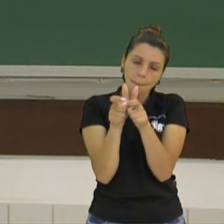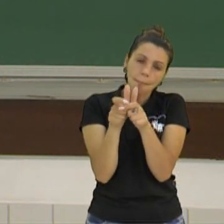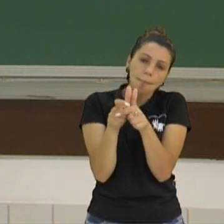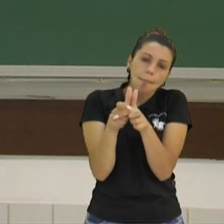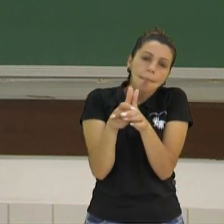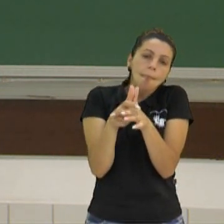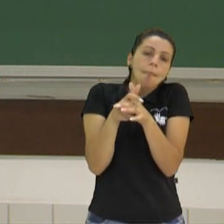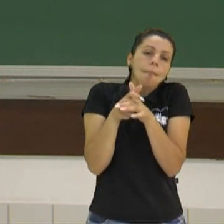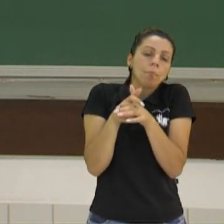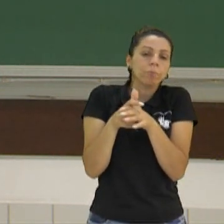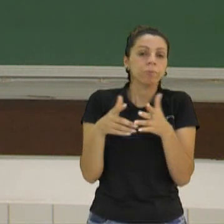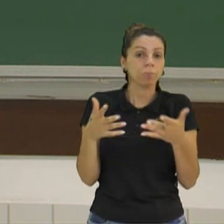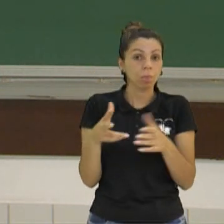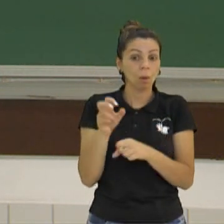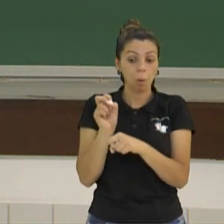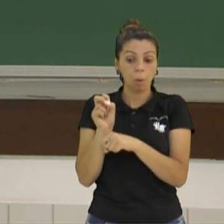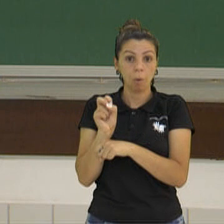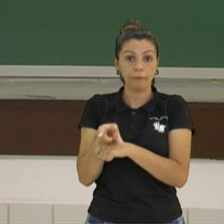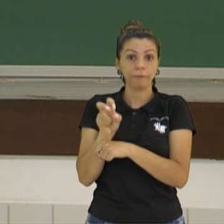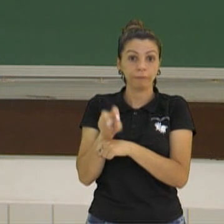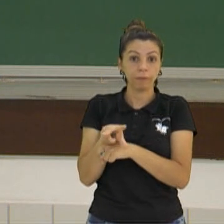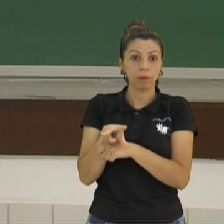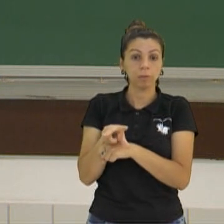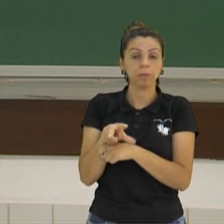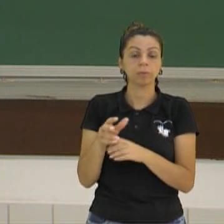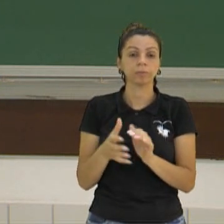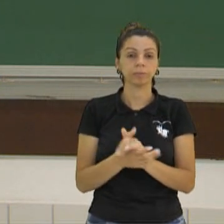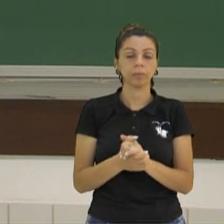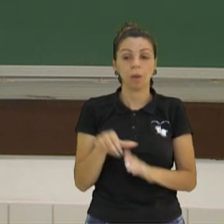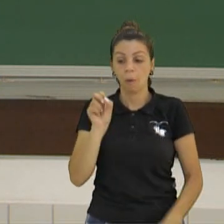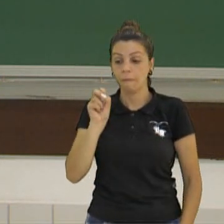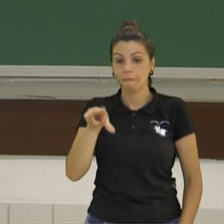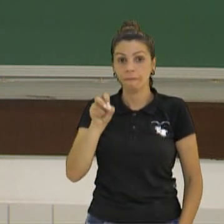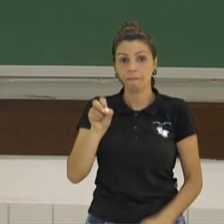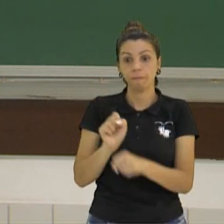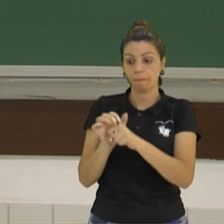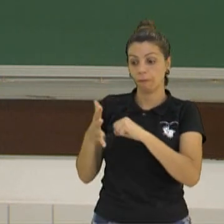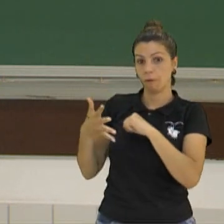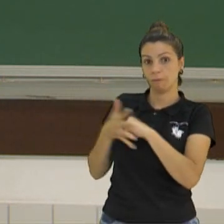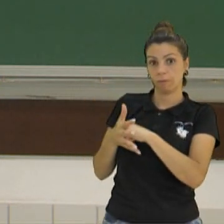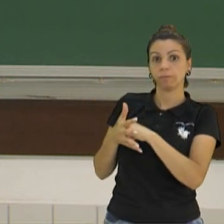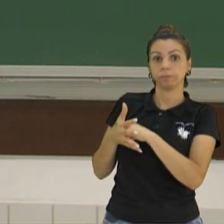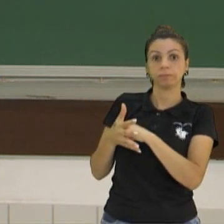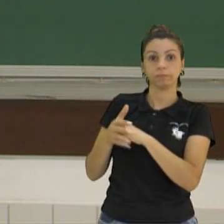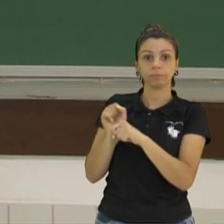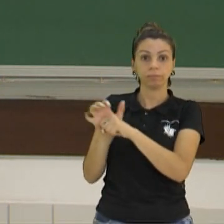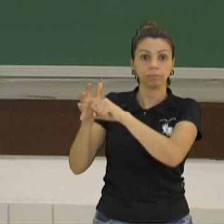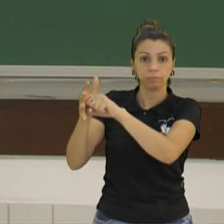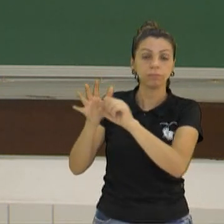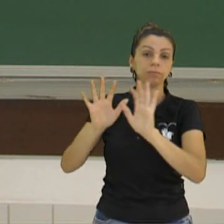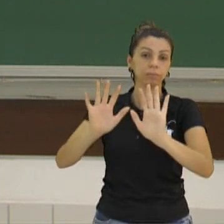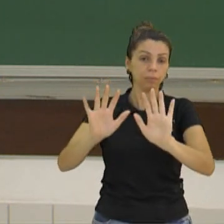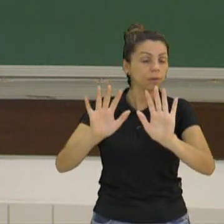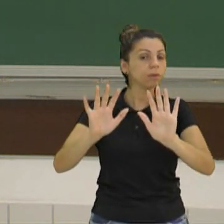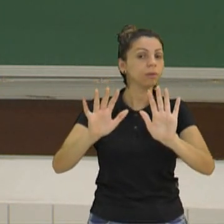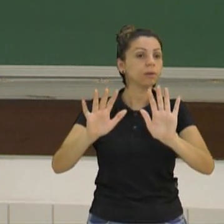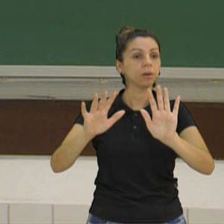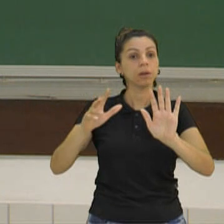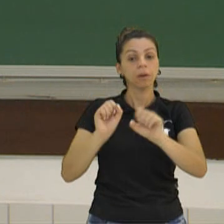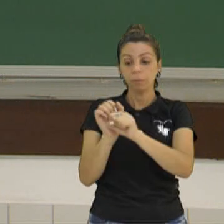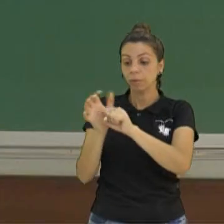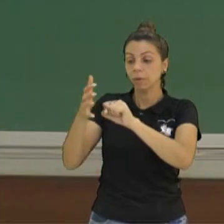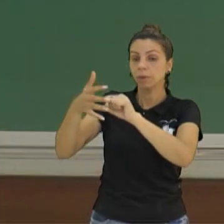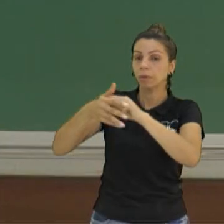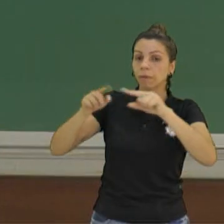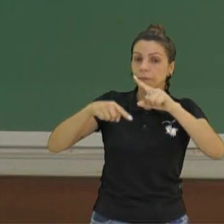mesmo. E esse vírus que causa a doença, né, que causa o Covid-19, ele é um vírus que